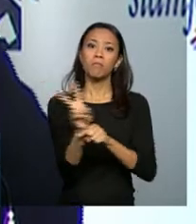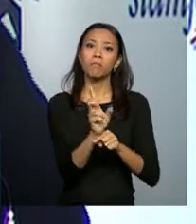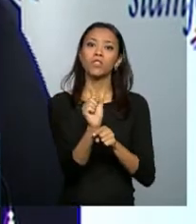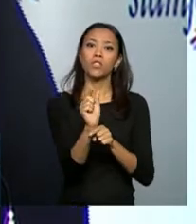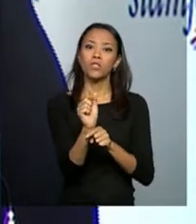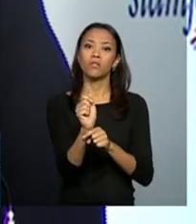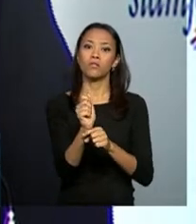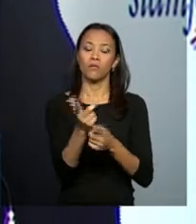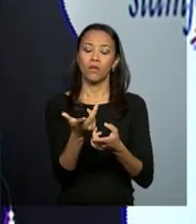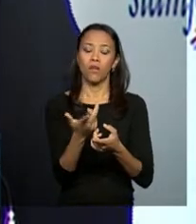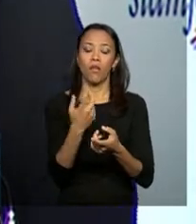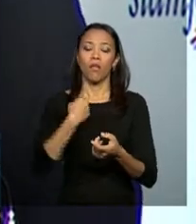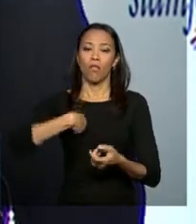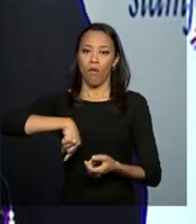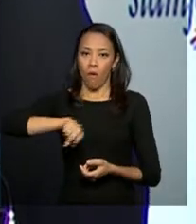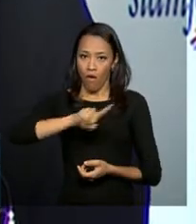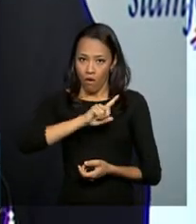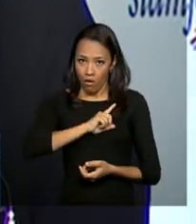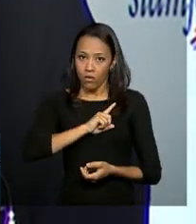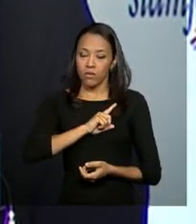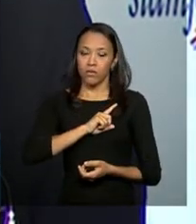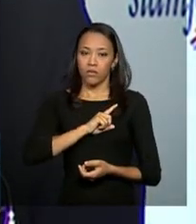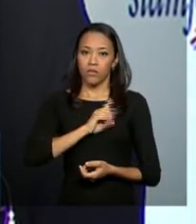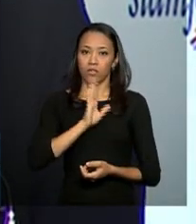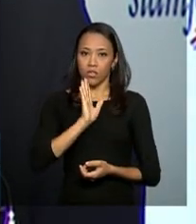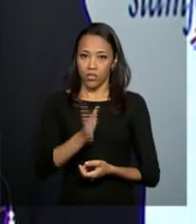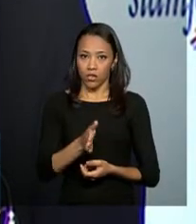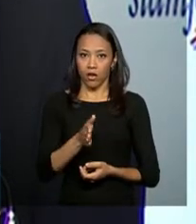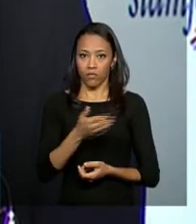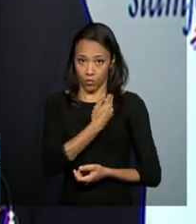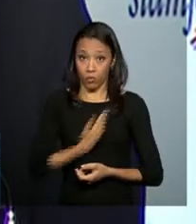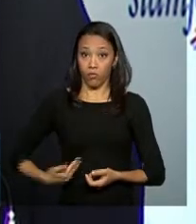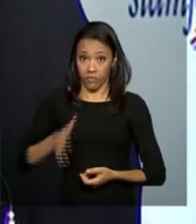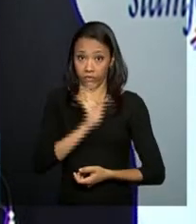Nós, inclusive, mandamos